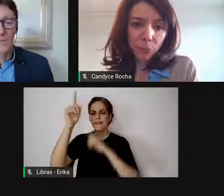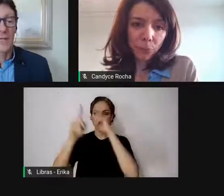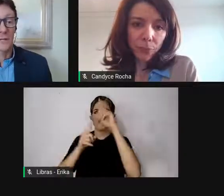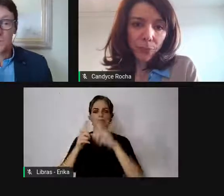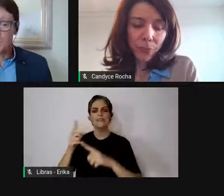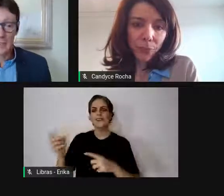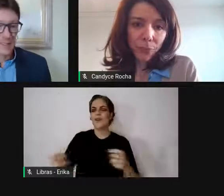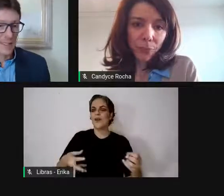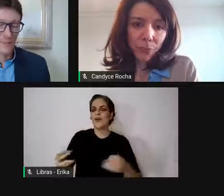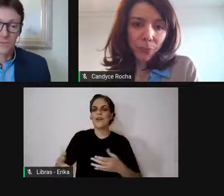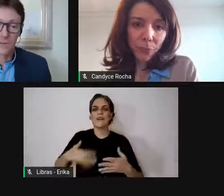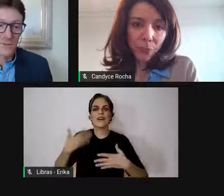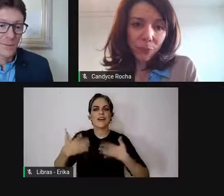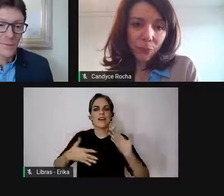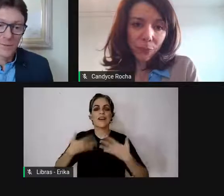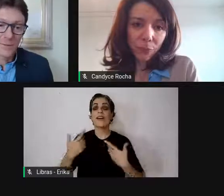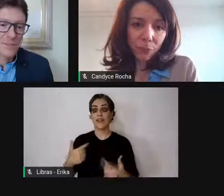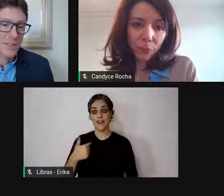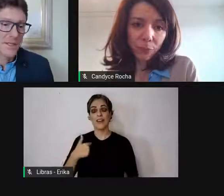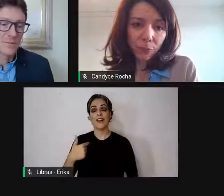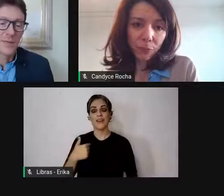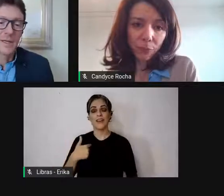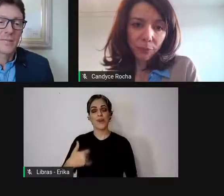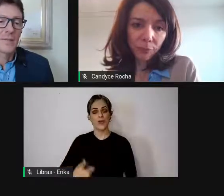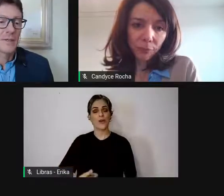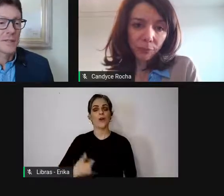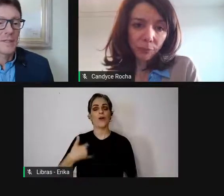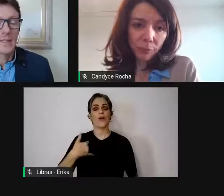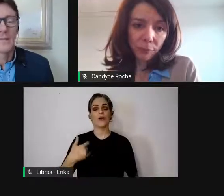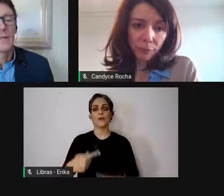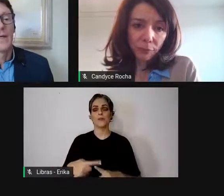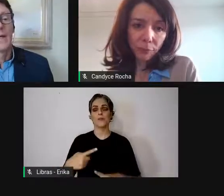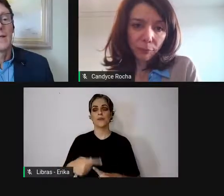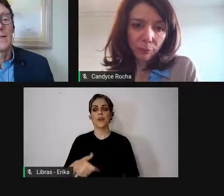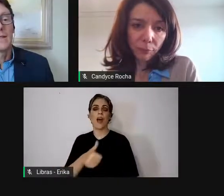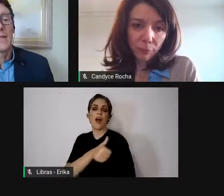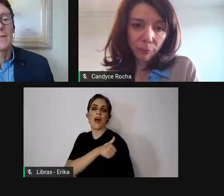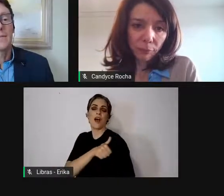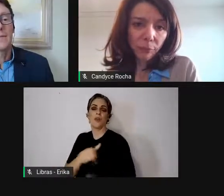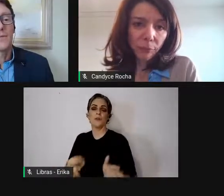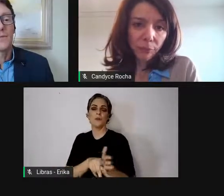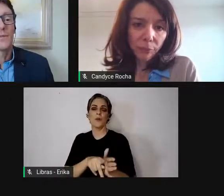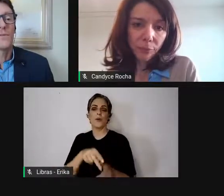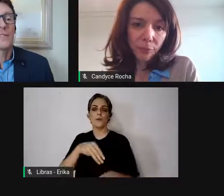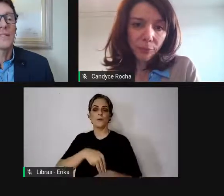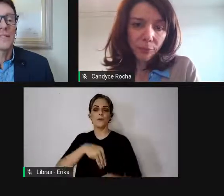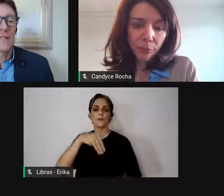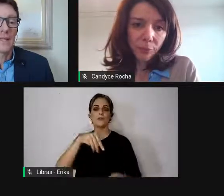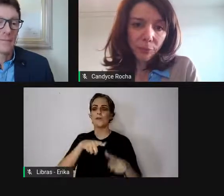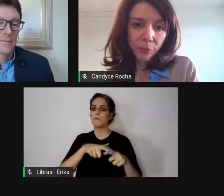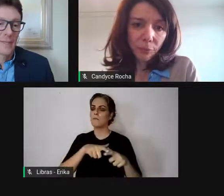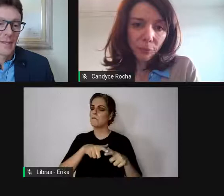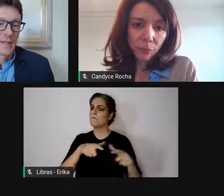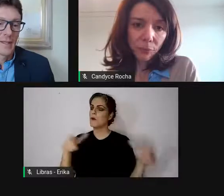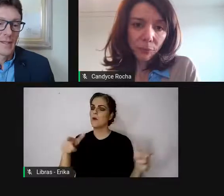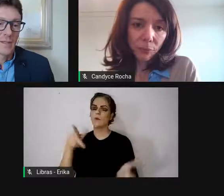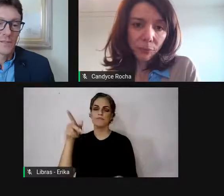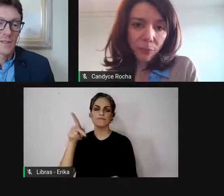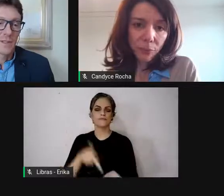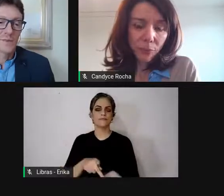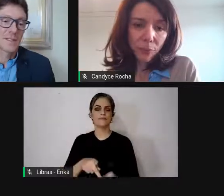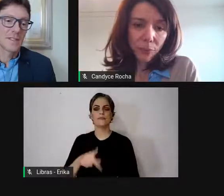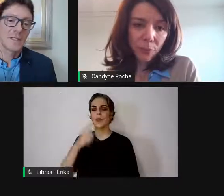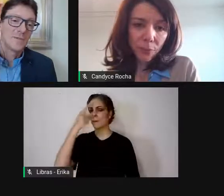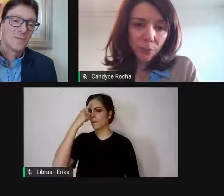que os nossos alunos de mestrado, de uma forma muito geral, uma ampla maioria, tem esse perfil que vocês têm, e